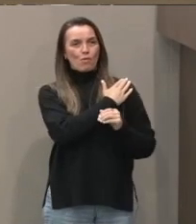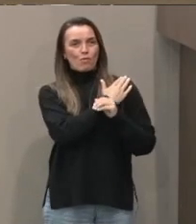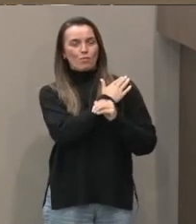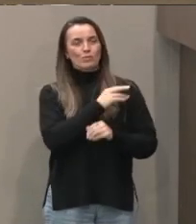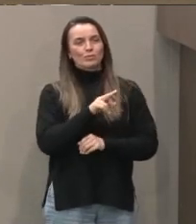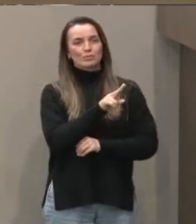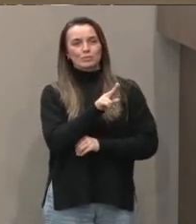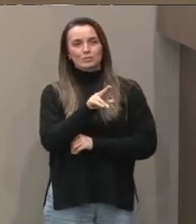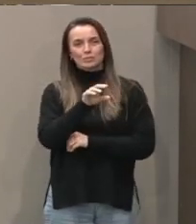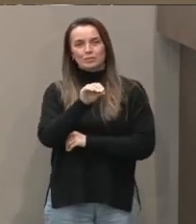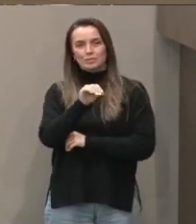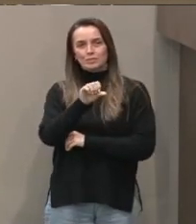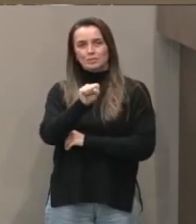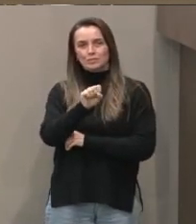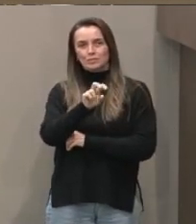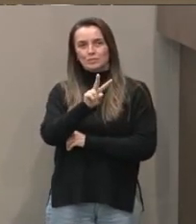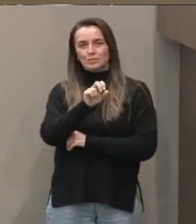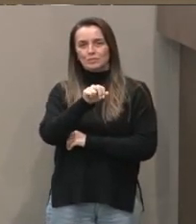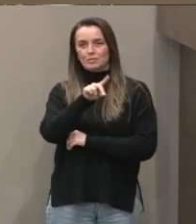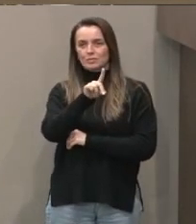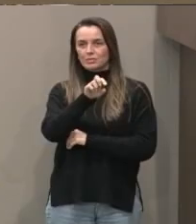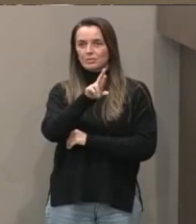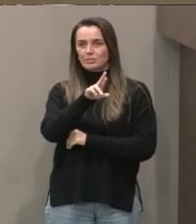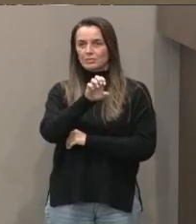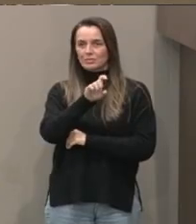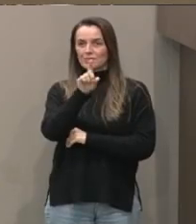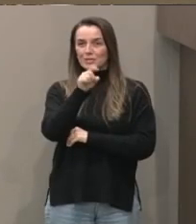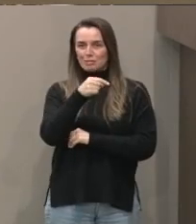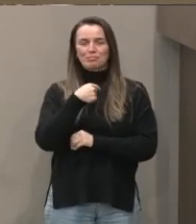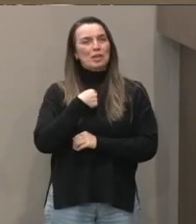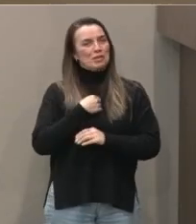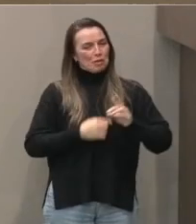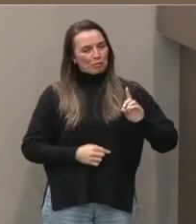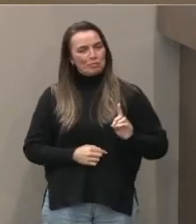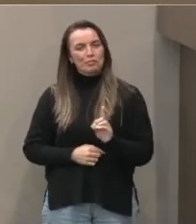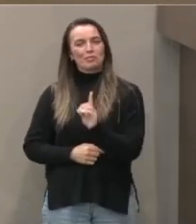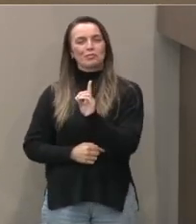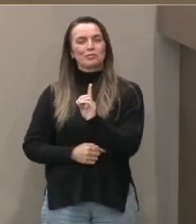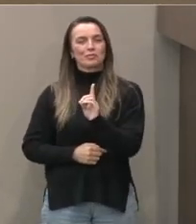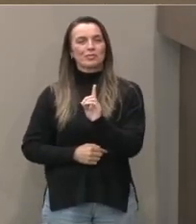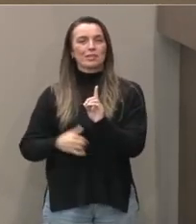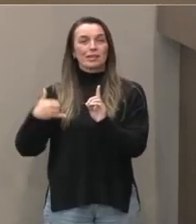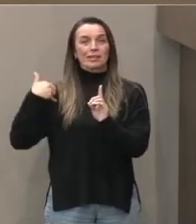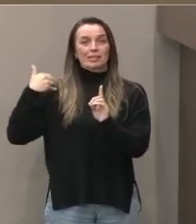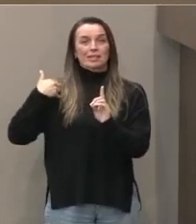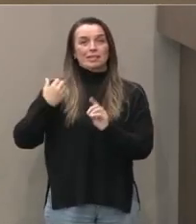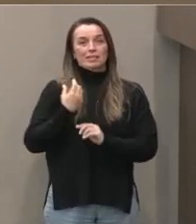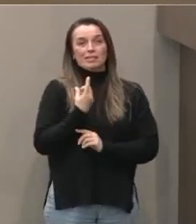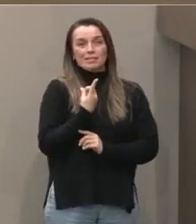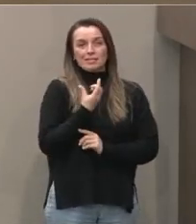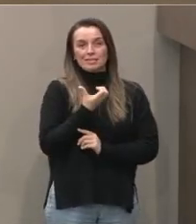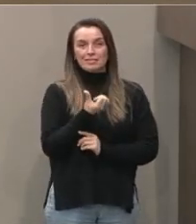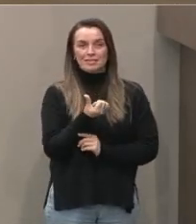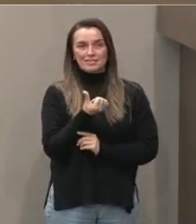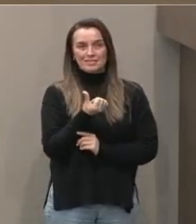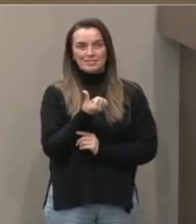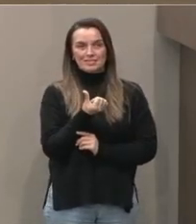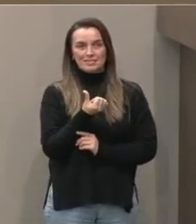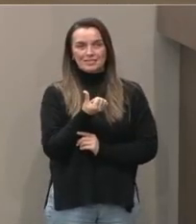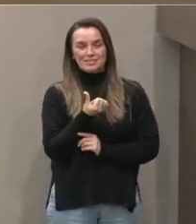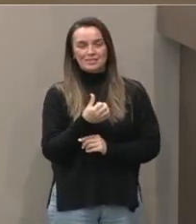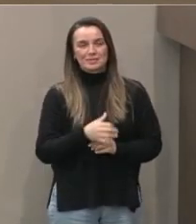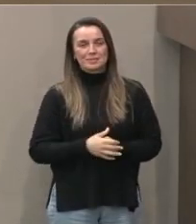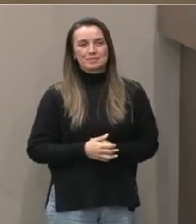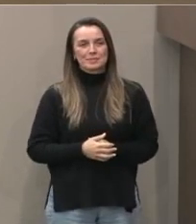Osvandré Leck. E eu fui consultar com esse moço, eu tinha apenas 16 anos. E